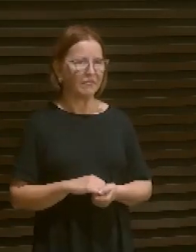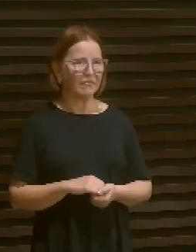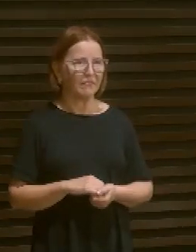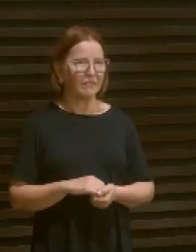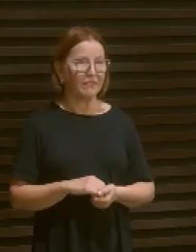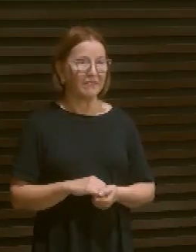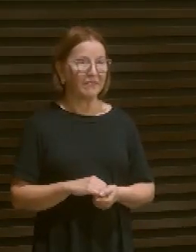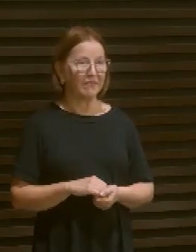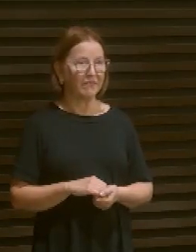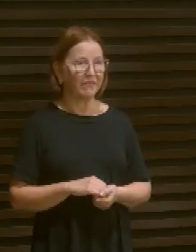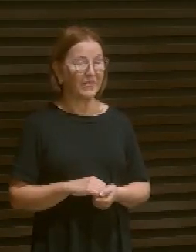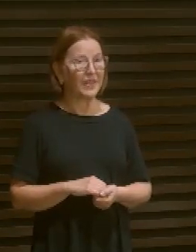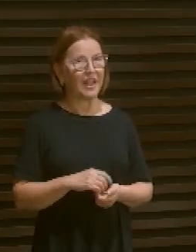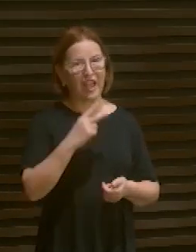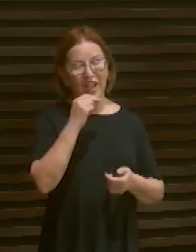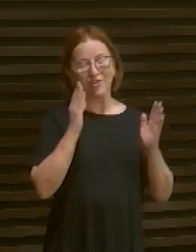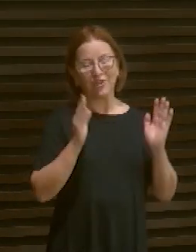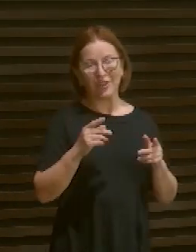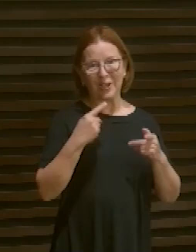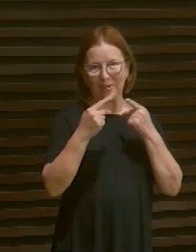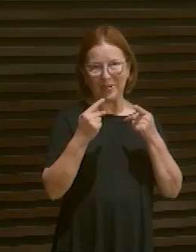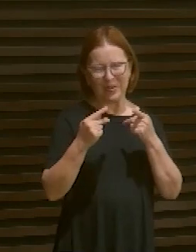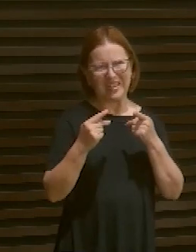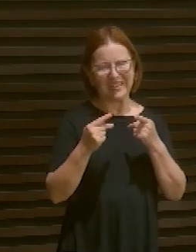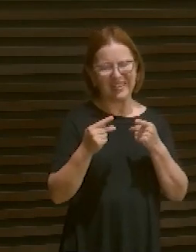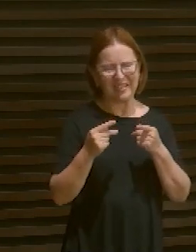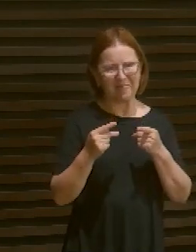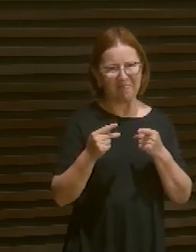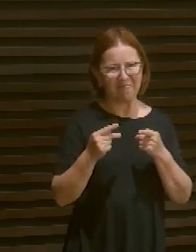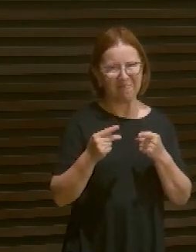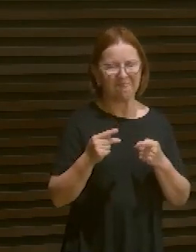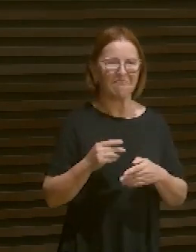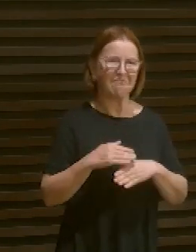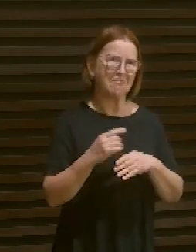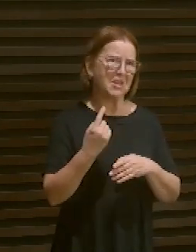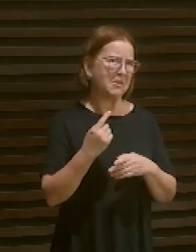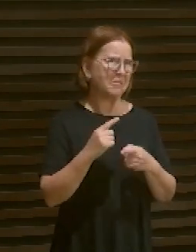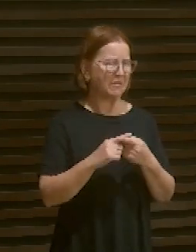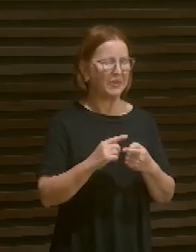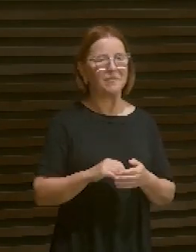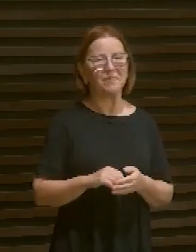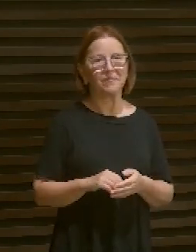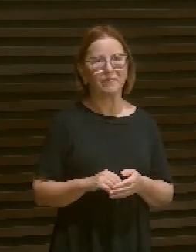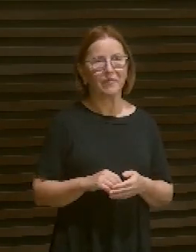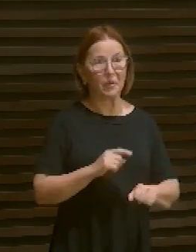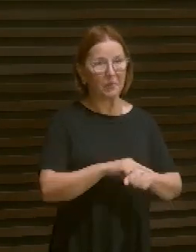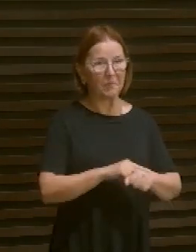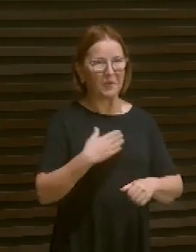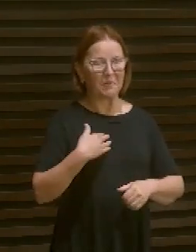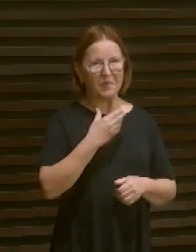Eu acho que já lhes contei uma vez aqui, ou algumas vezes, quando o meu